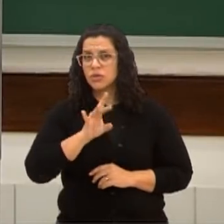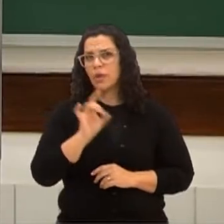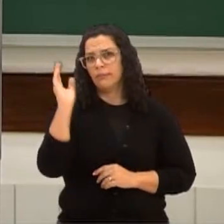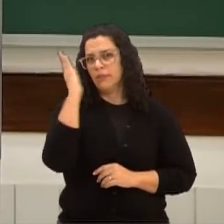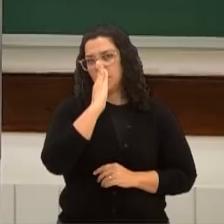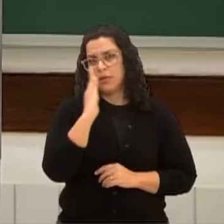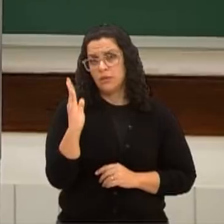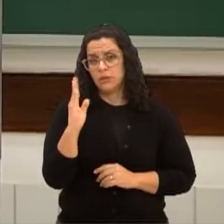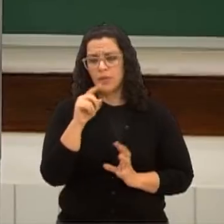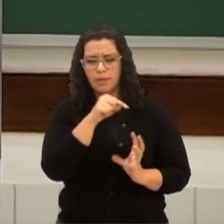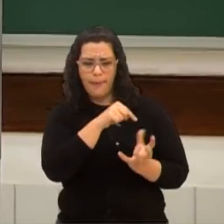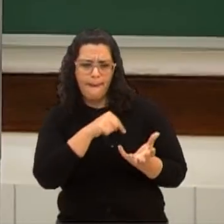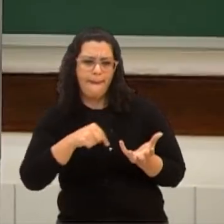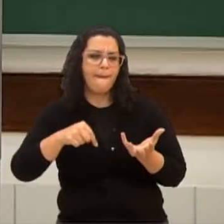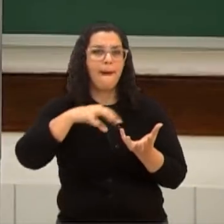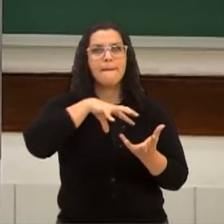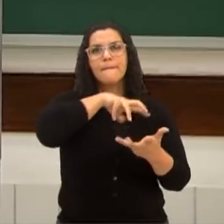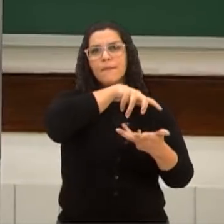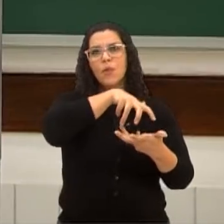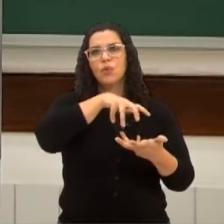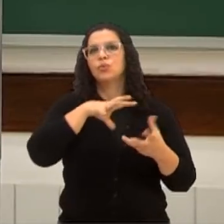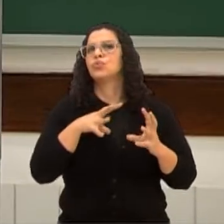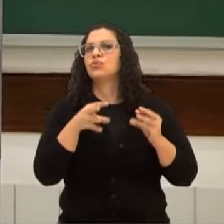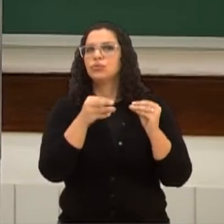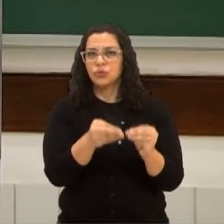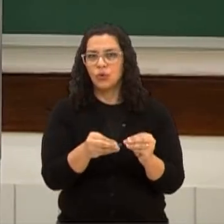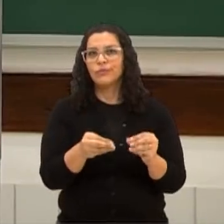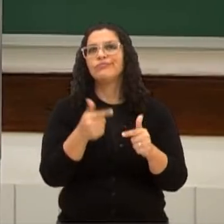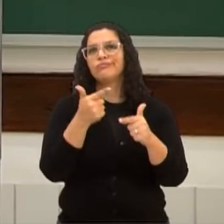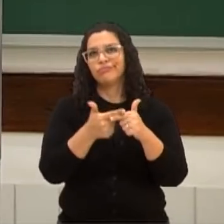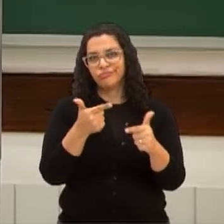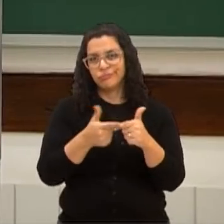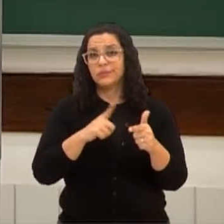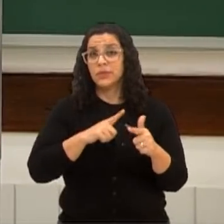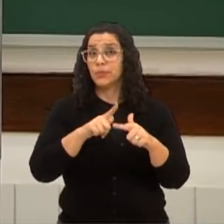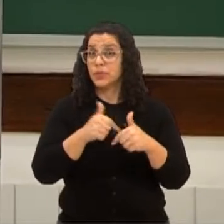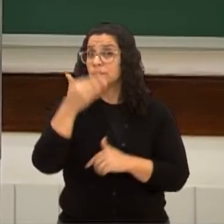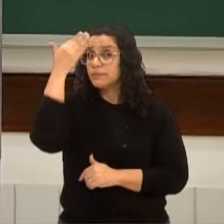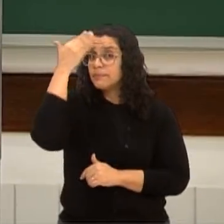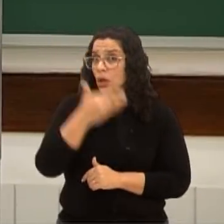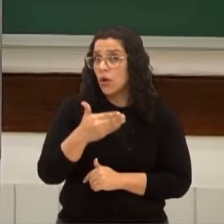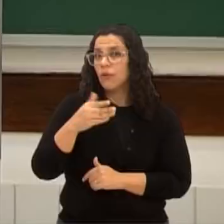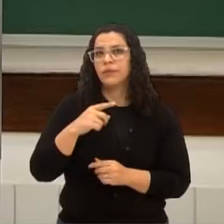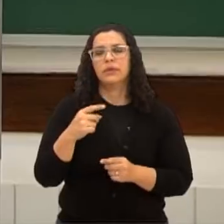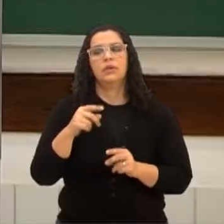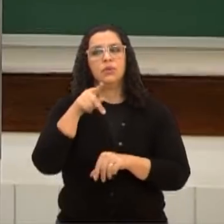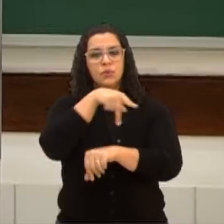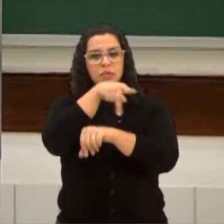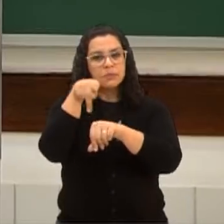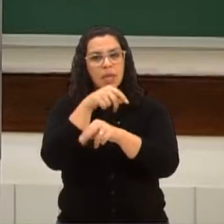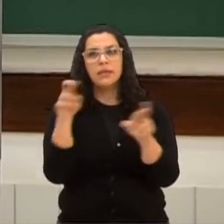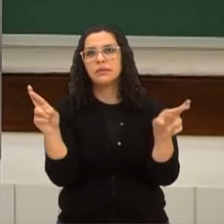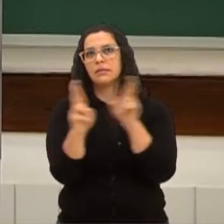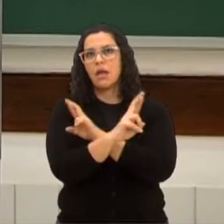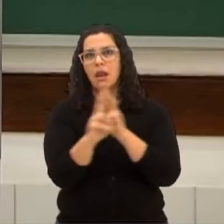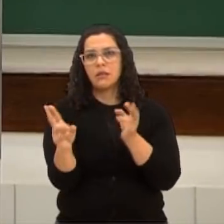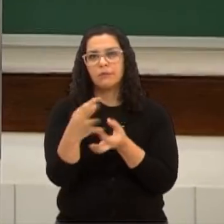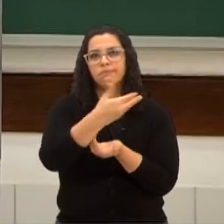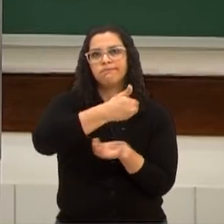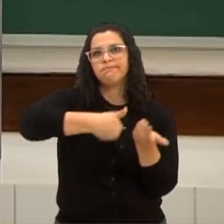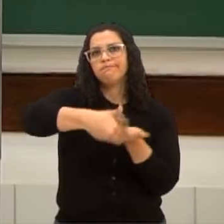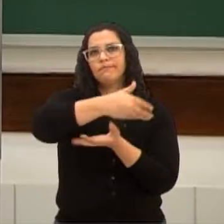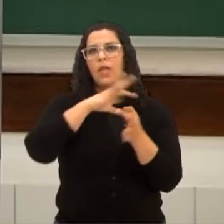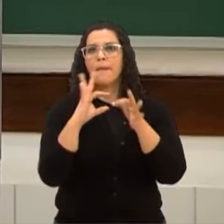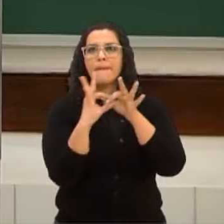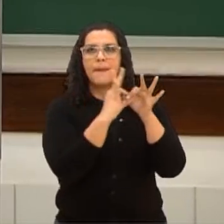Brasil, mas para o mundo como um todo. Ou seja, é uma das provas de que os países estão interligados